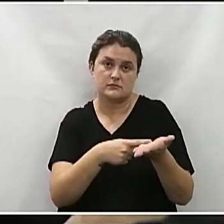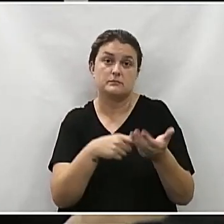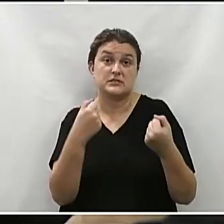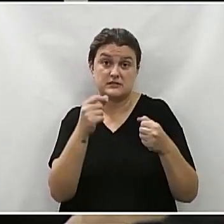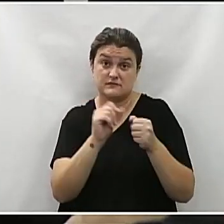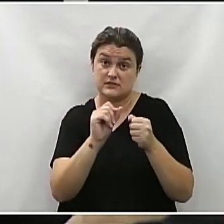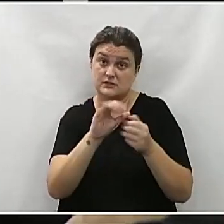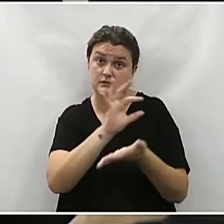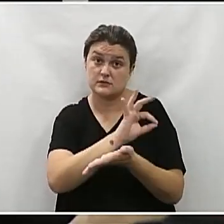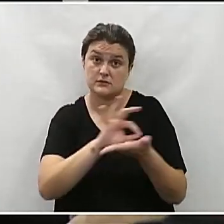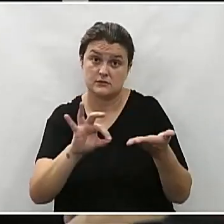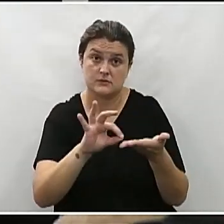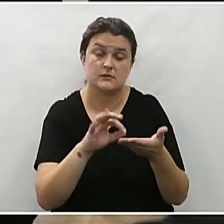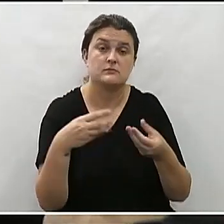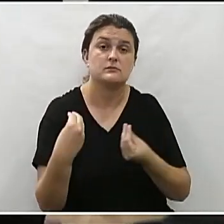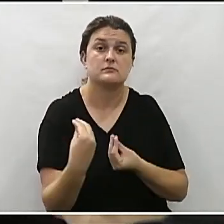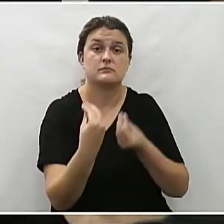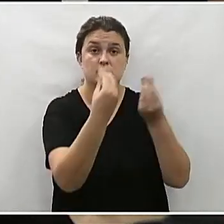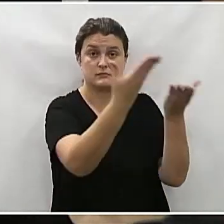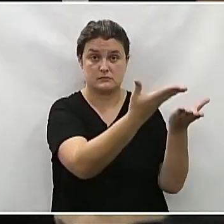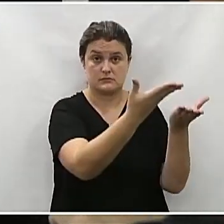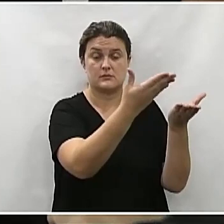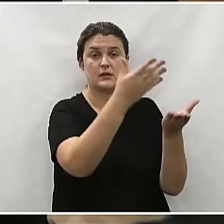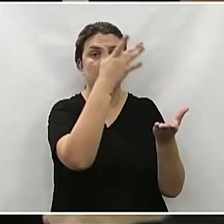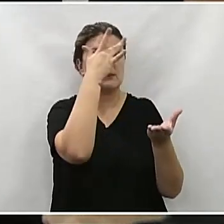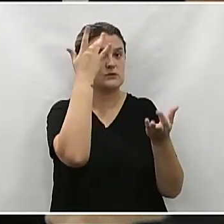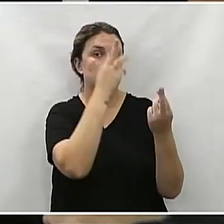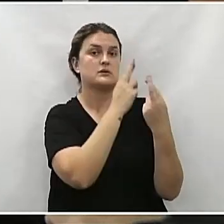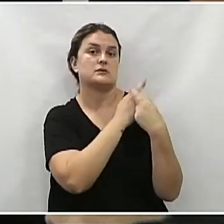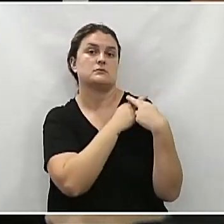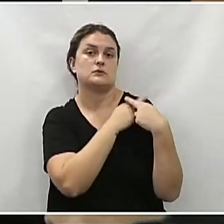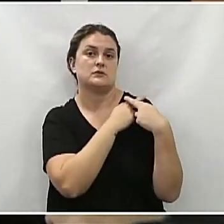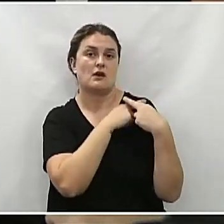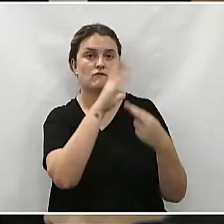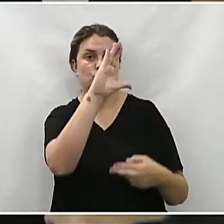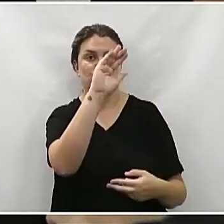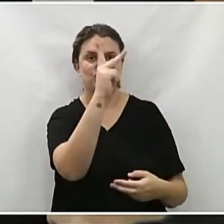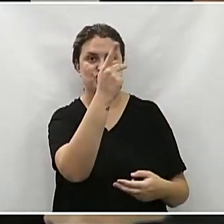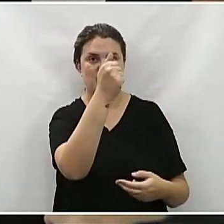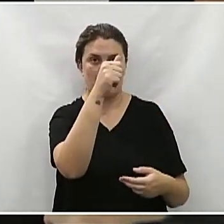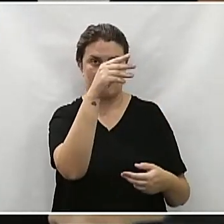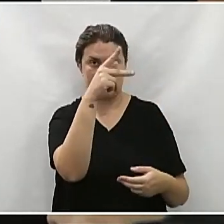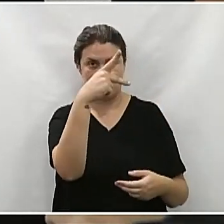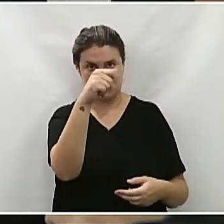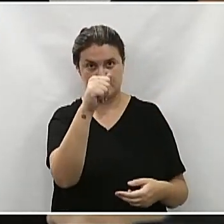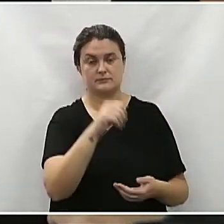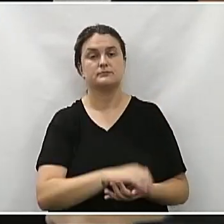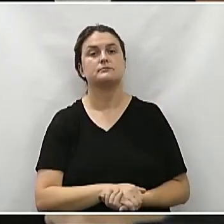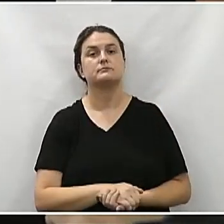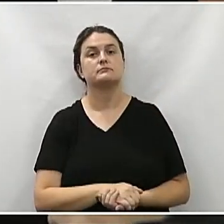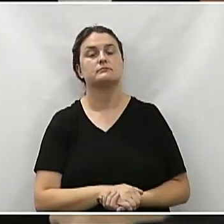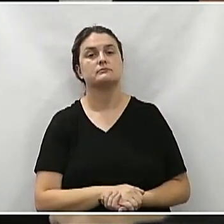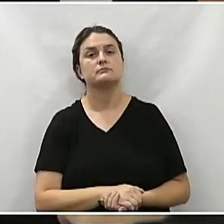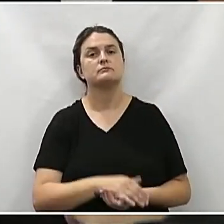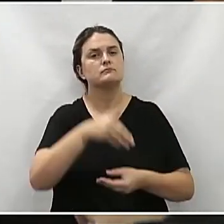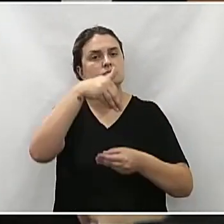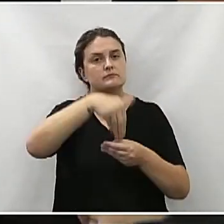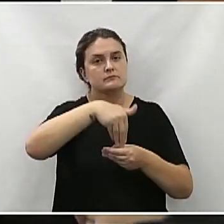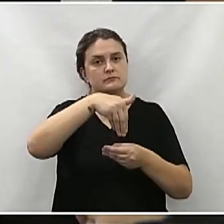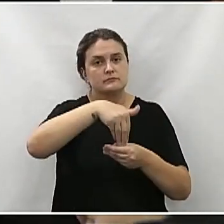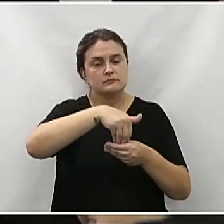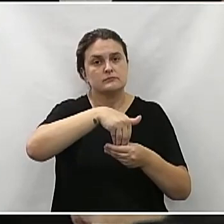inscrições enviadas para os responsáveis as chapas inscritas As eleições